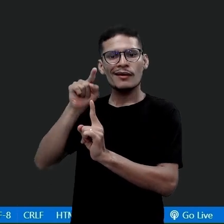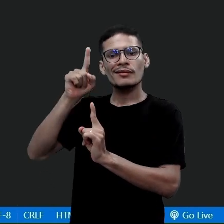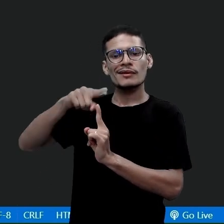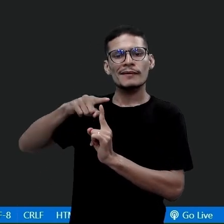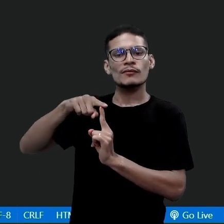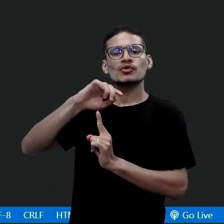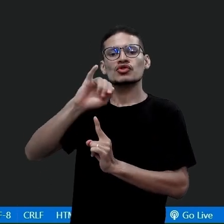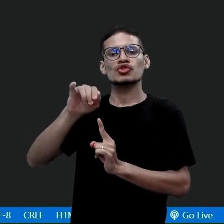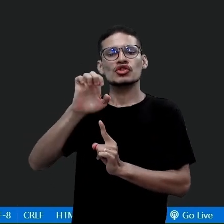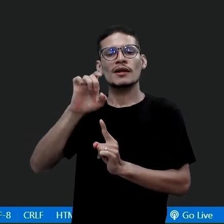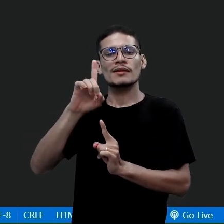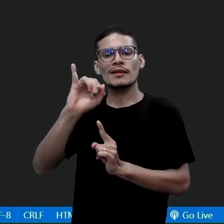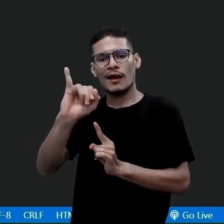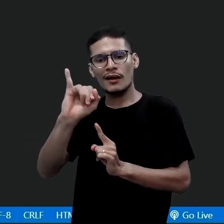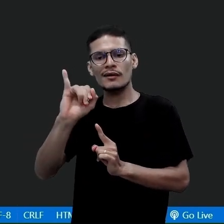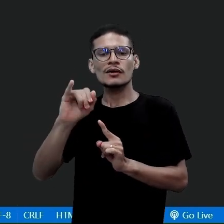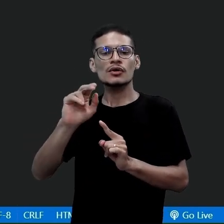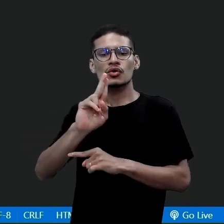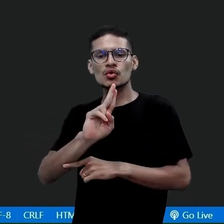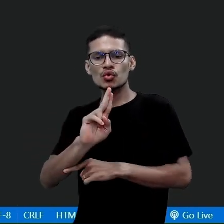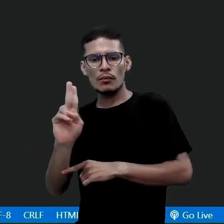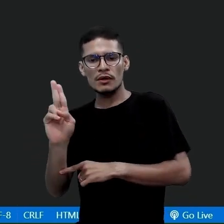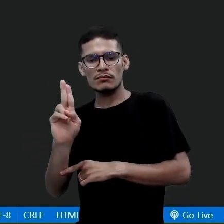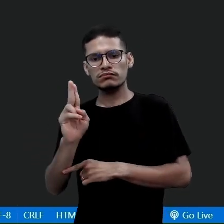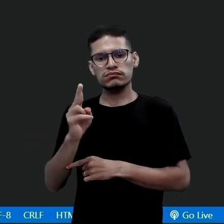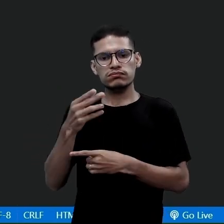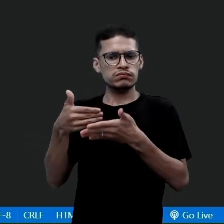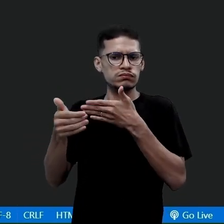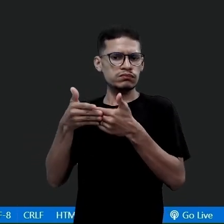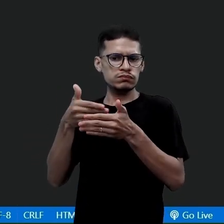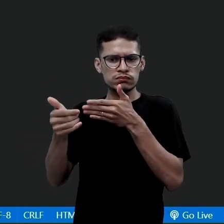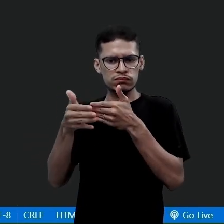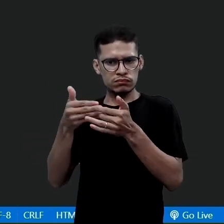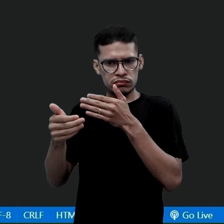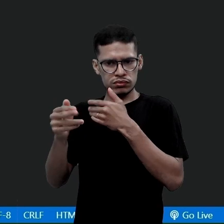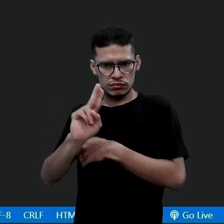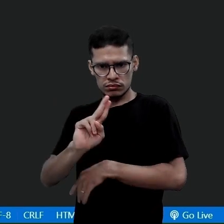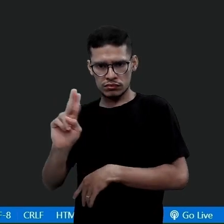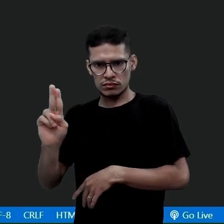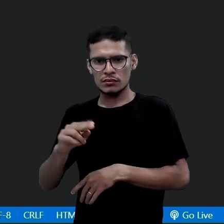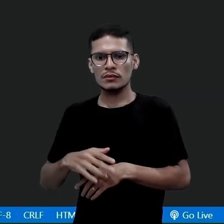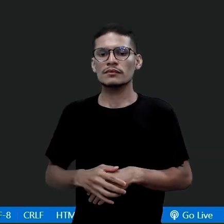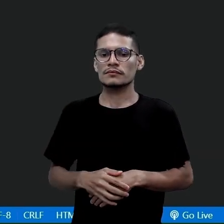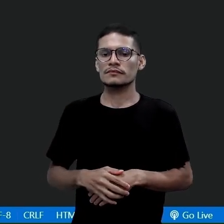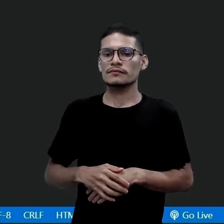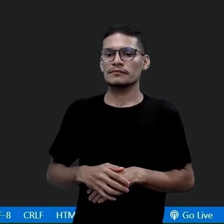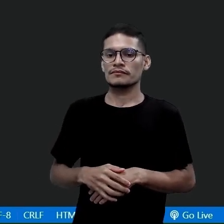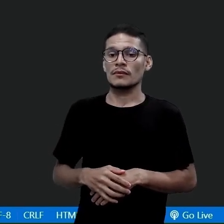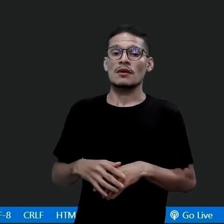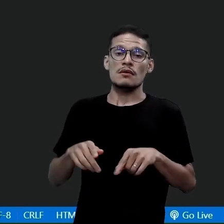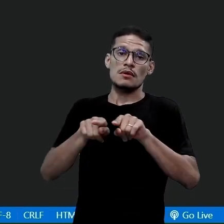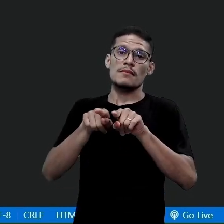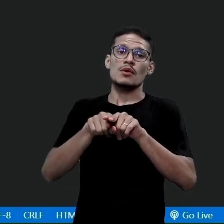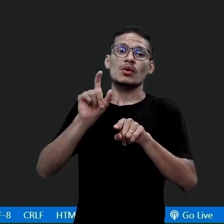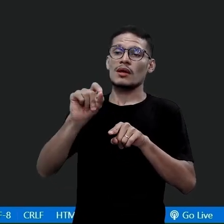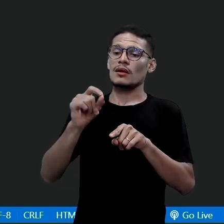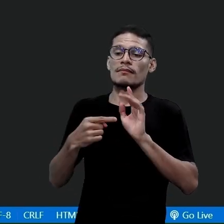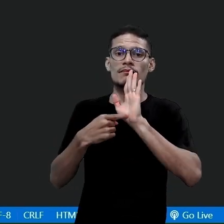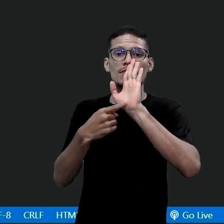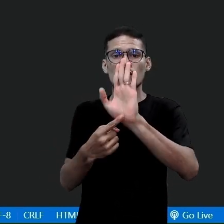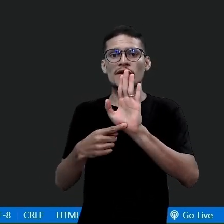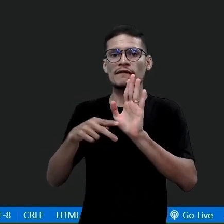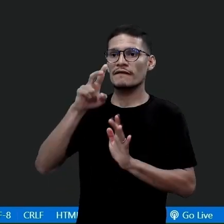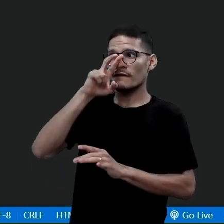Jedi, com o nome Obi-Wan Kenobi, e vou chamar aqui a função definir força